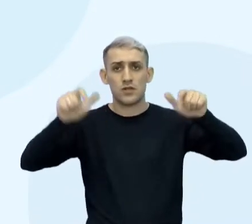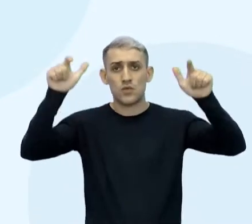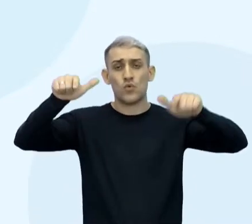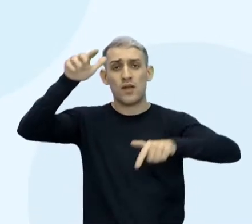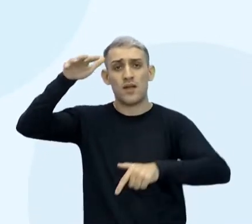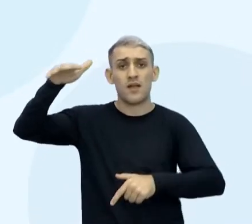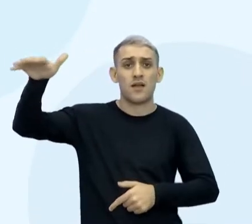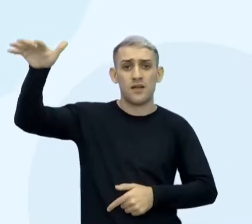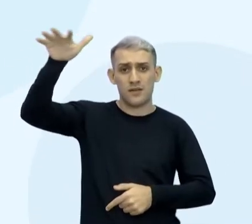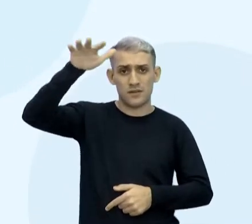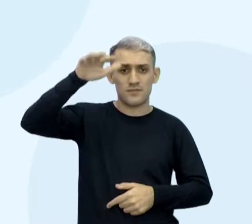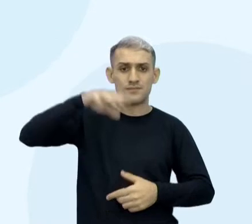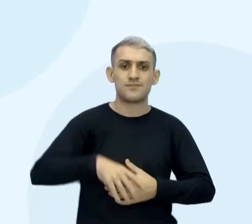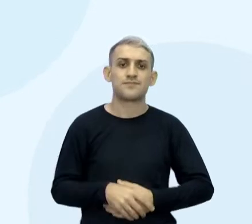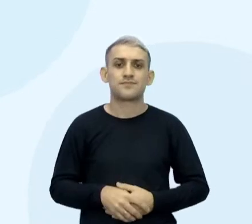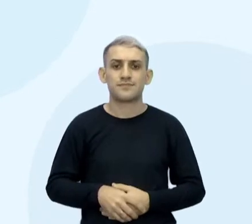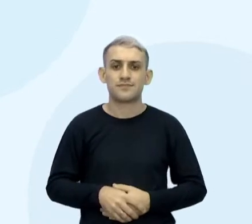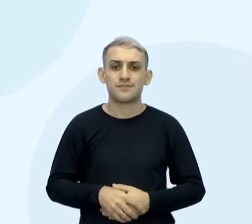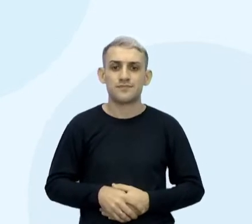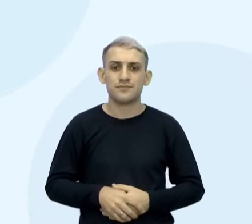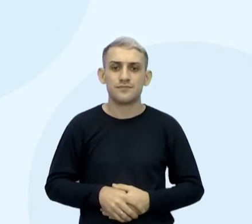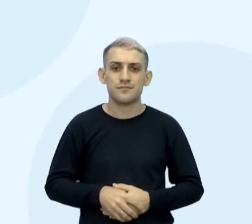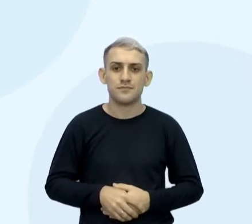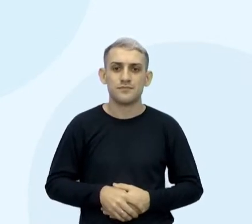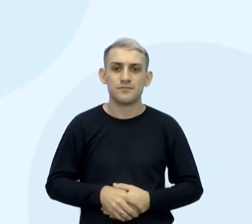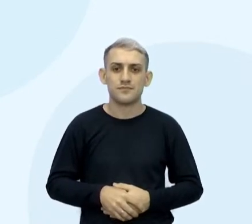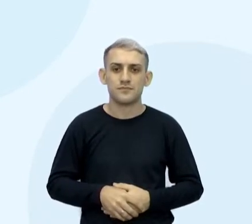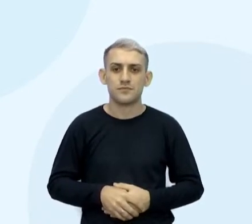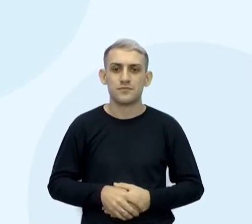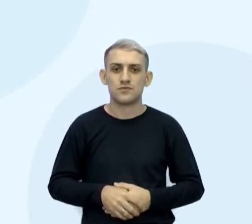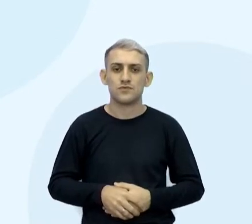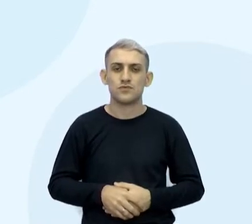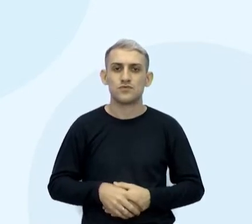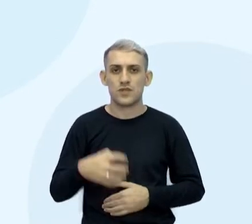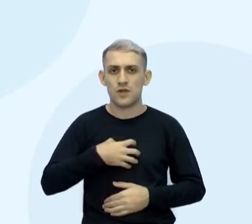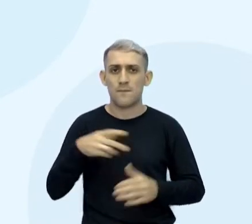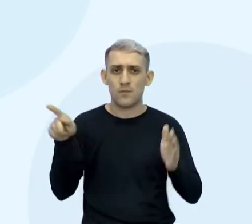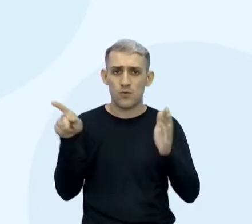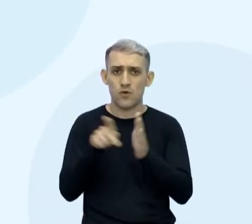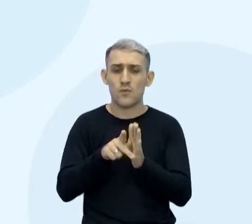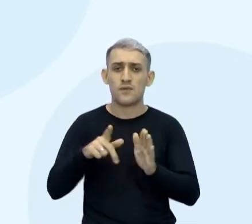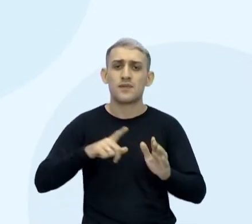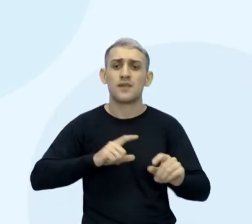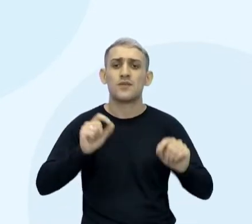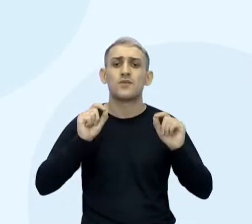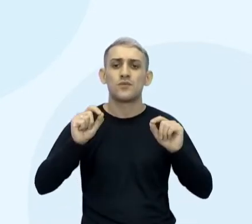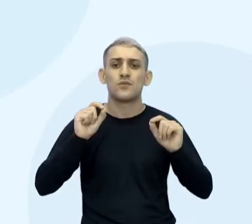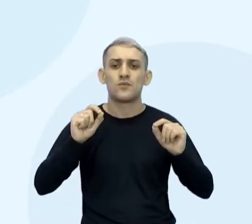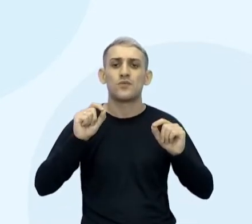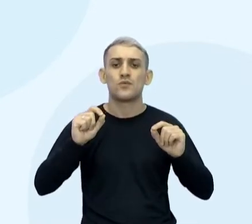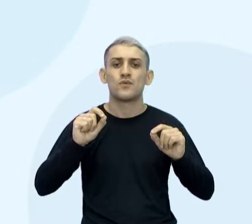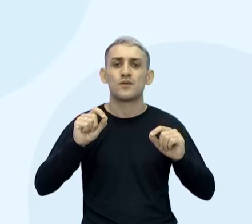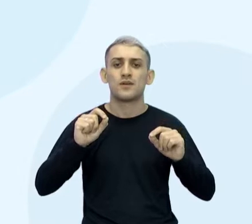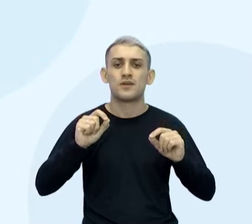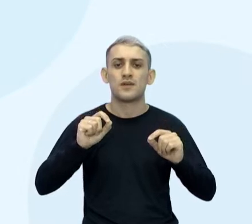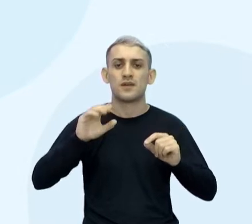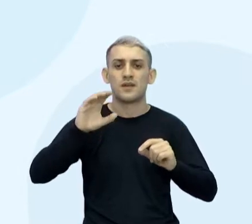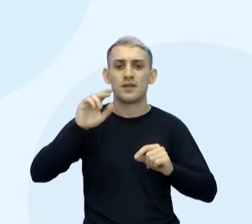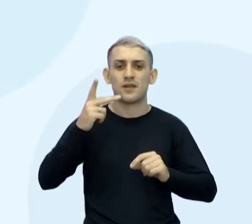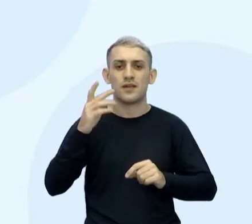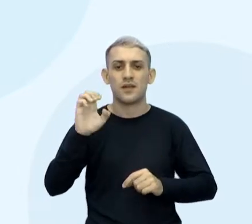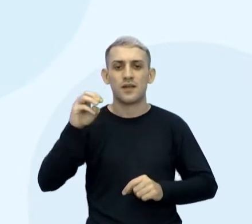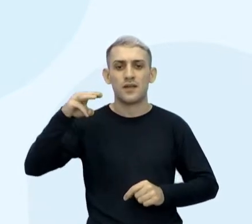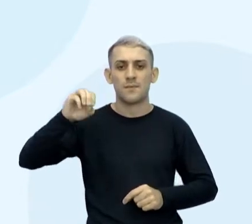elevadas, nessas condições, ocorrerá uma diminuição na concentração